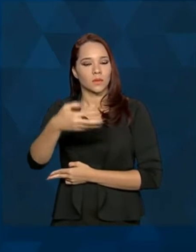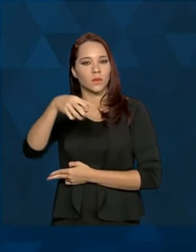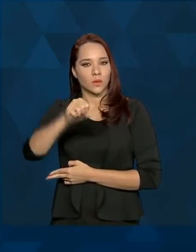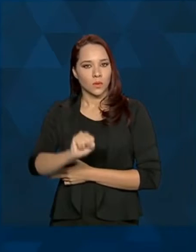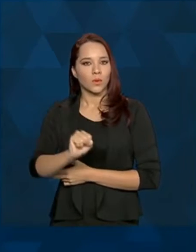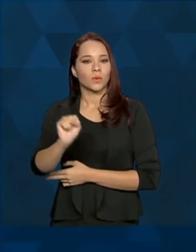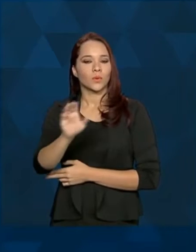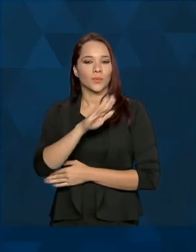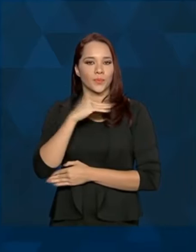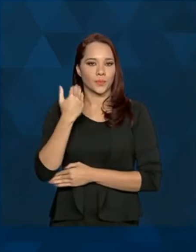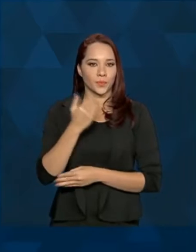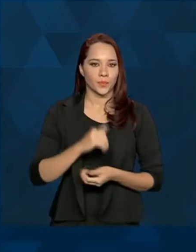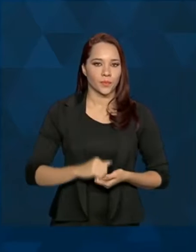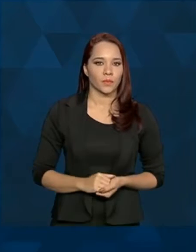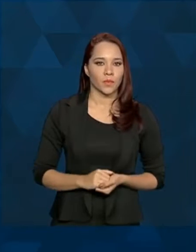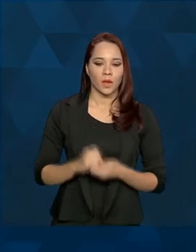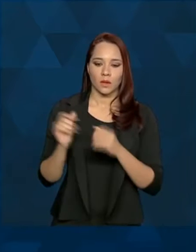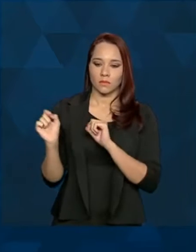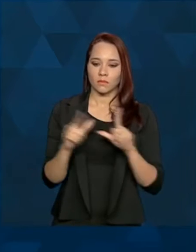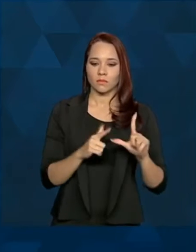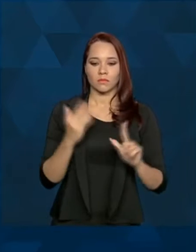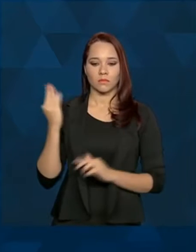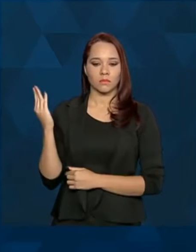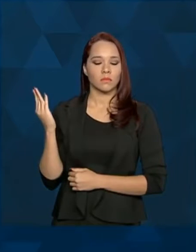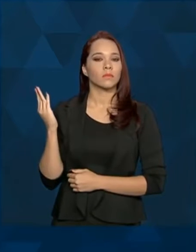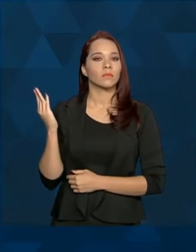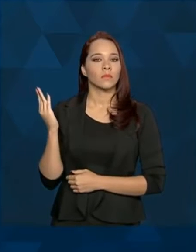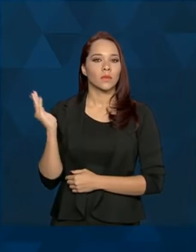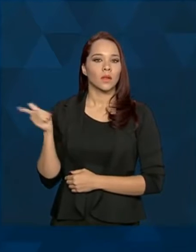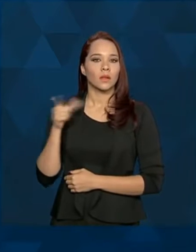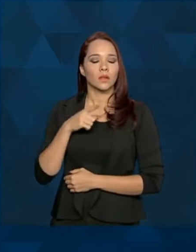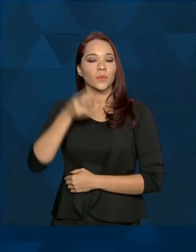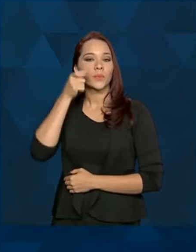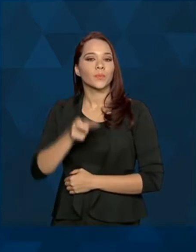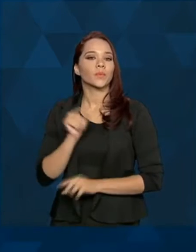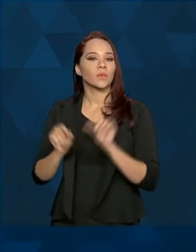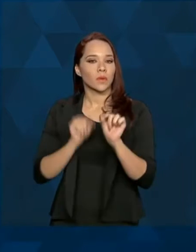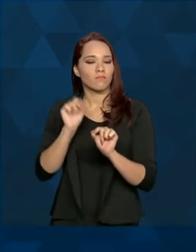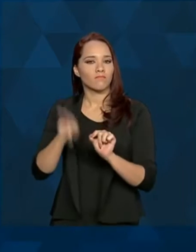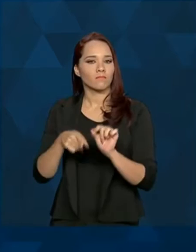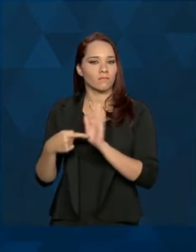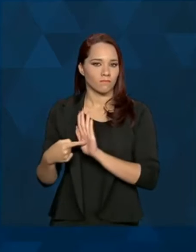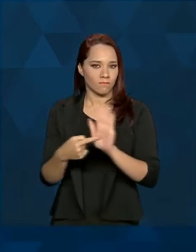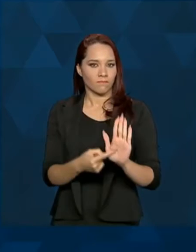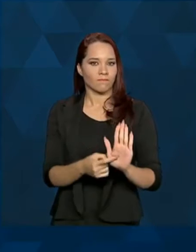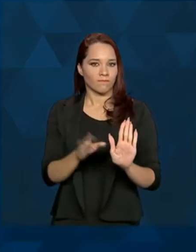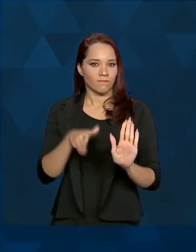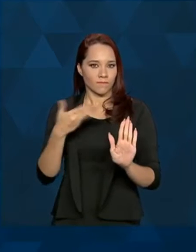47.748 óbitos. Esse slide, ele tem a intenção de mostrarmos tanto